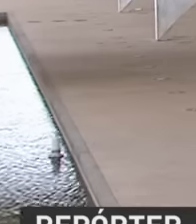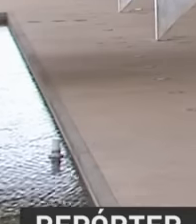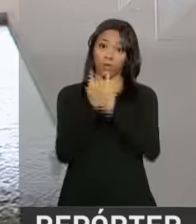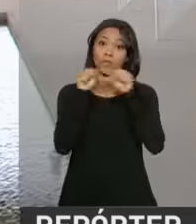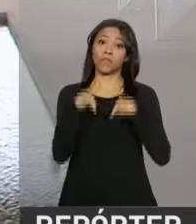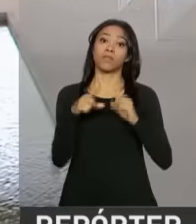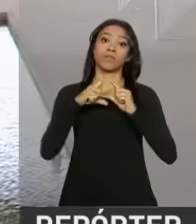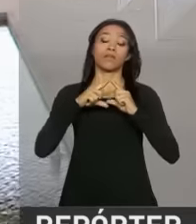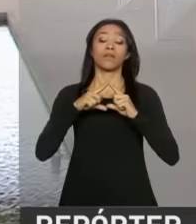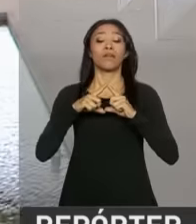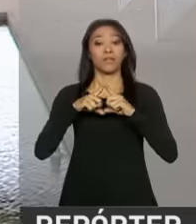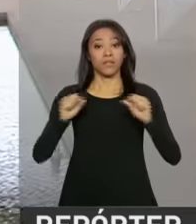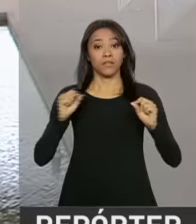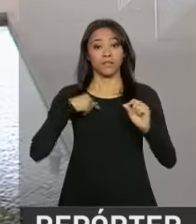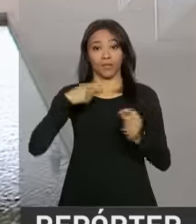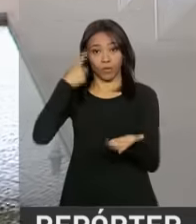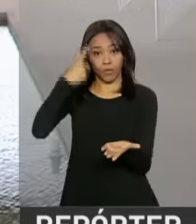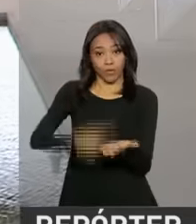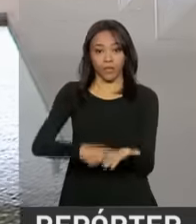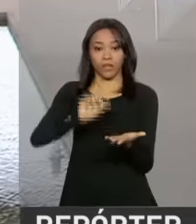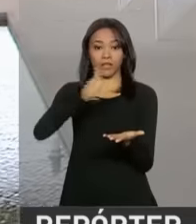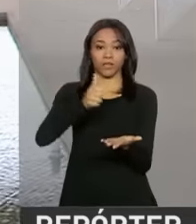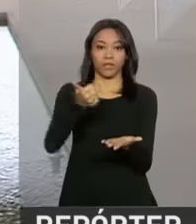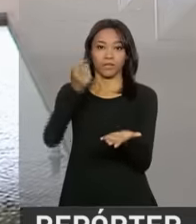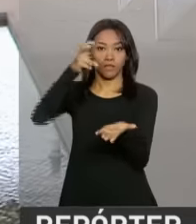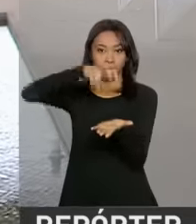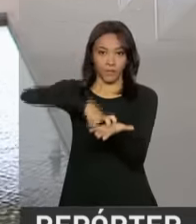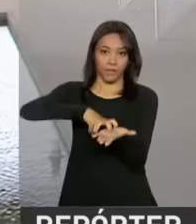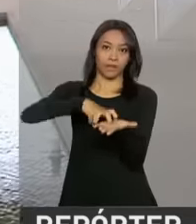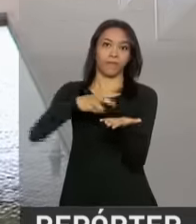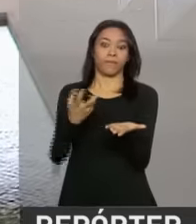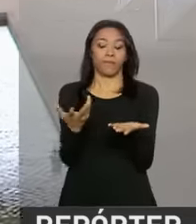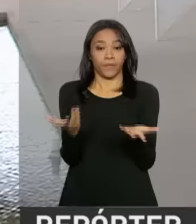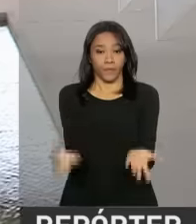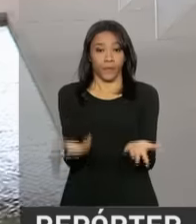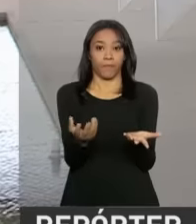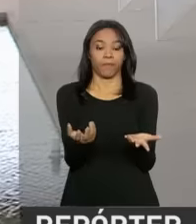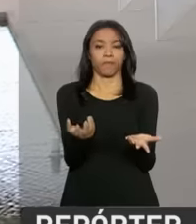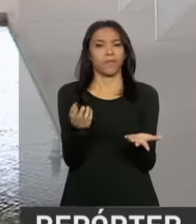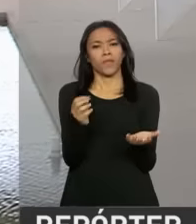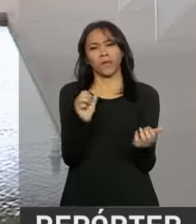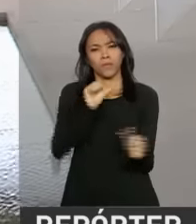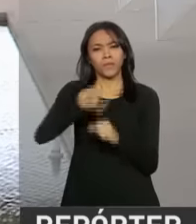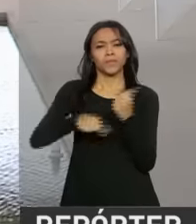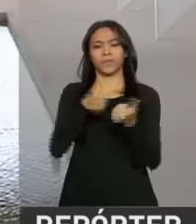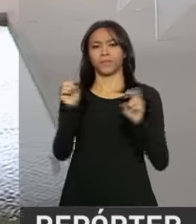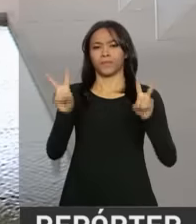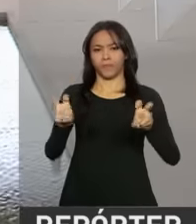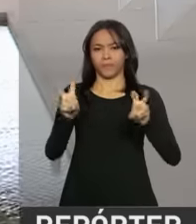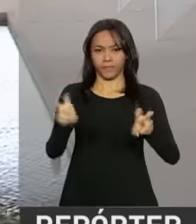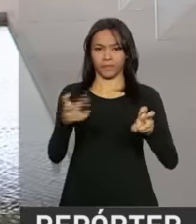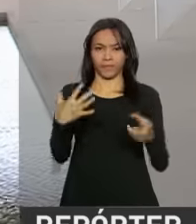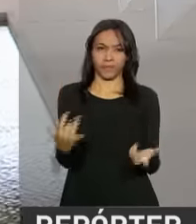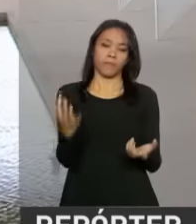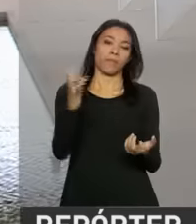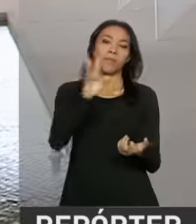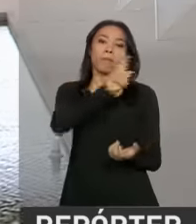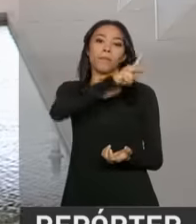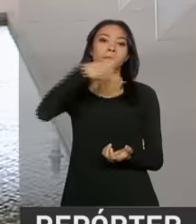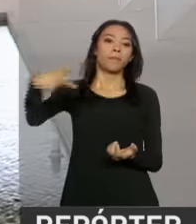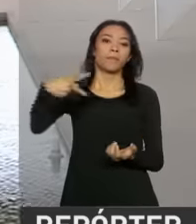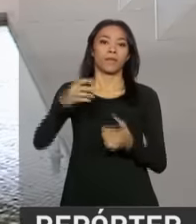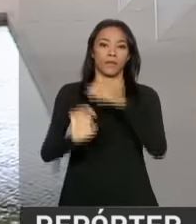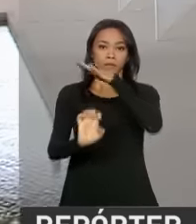em exercício, ele está marcado para as 11 horas da manhã aqui no Palácio do Planalto. Bom, Renata, mudando um pouco de assunto, a Petrobras registrou